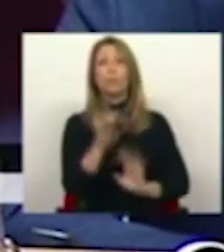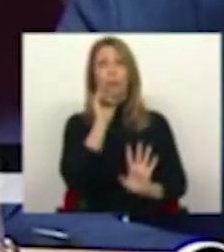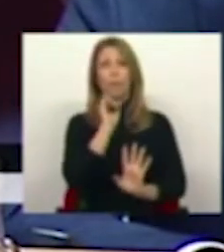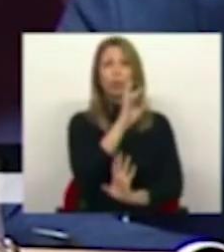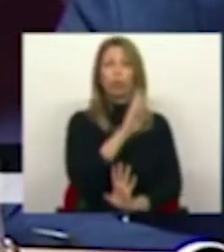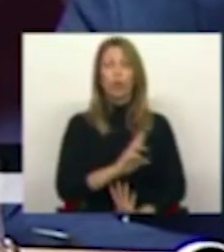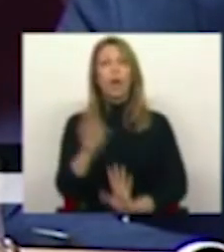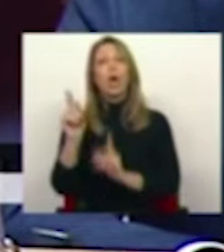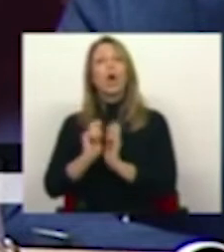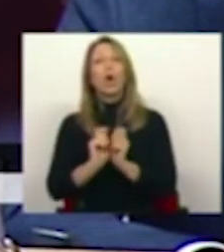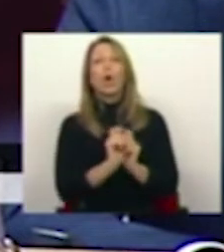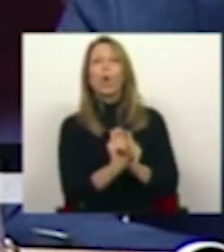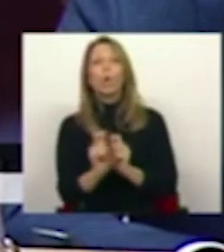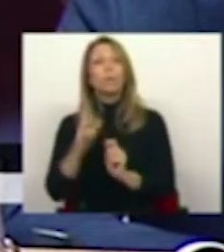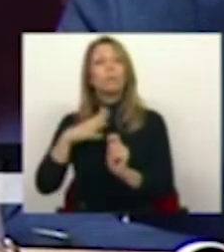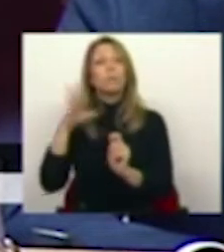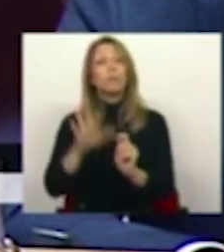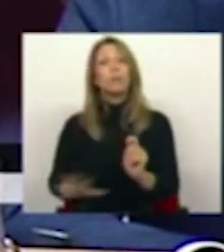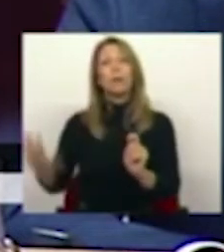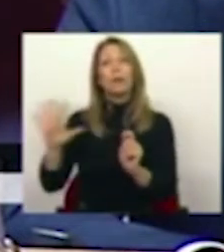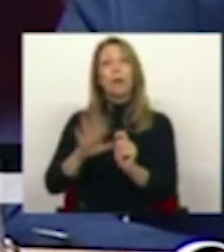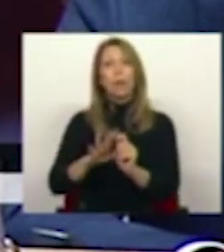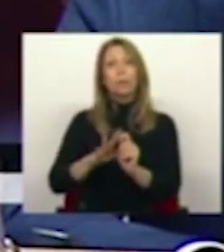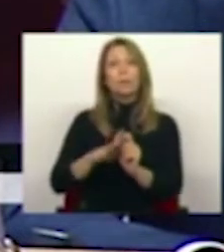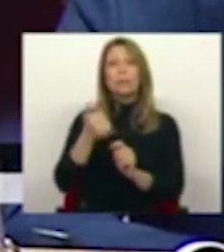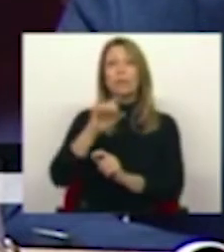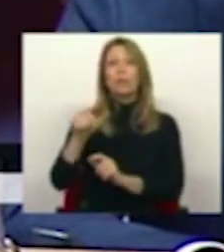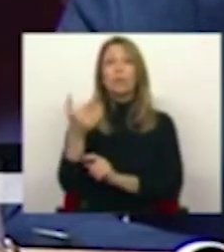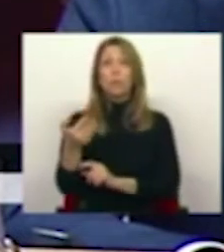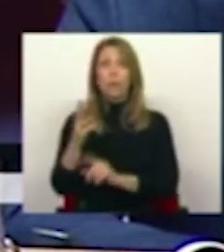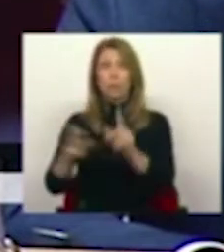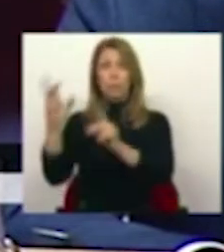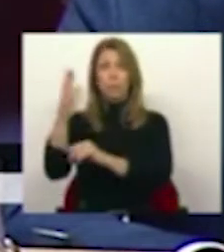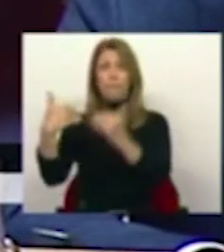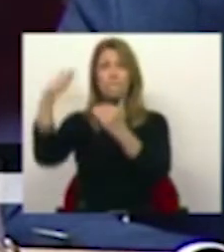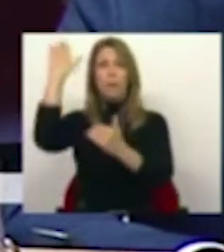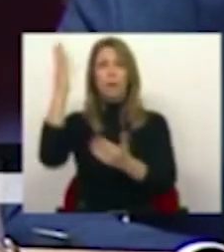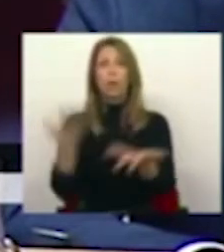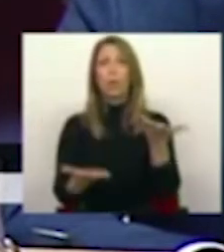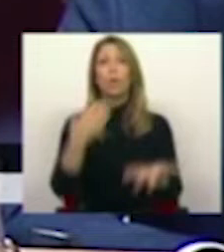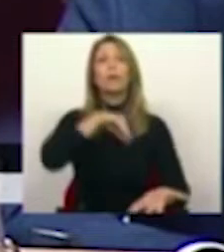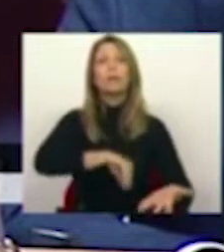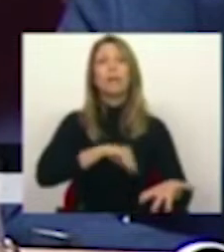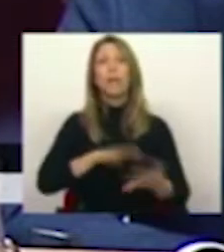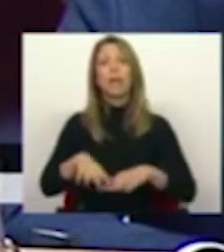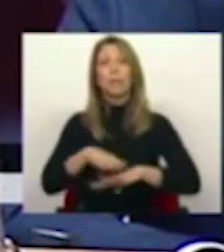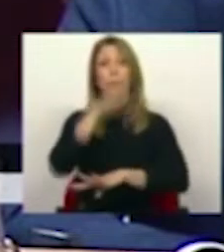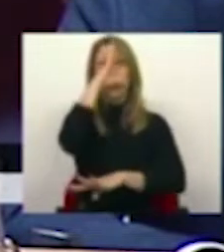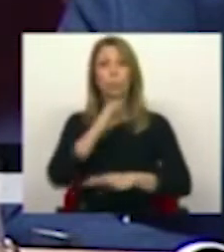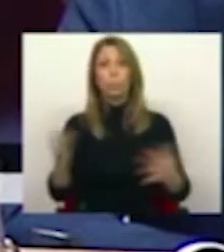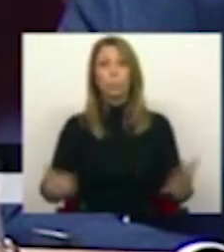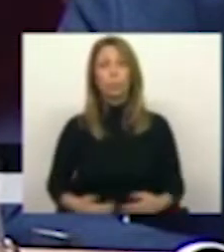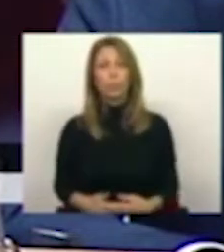crescem 5,7%, ou seja, crescem mais do que os salários na administração pública. Ou